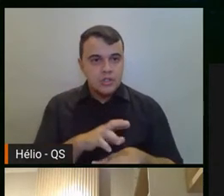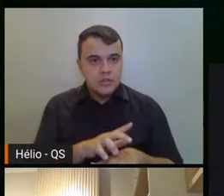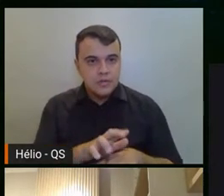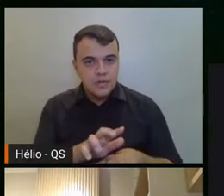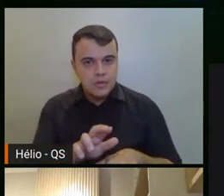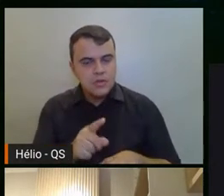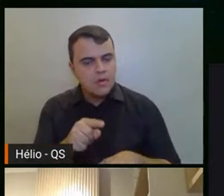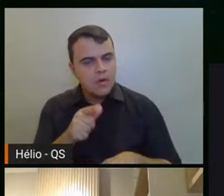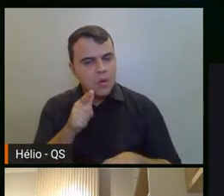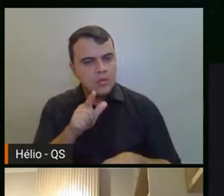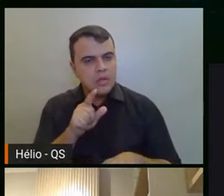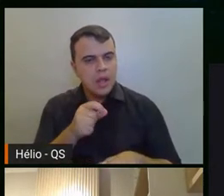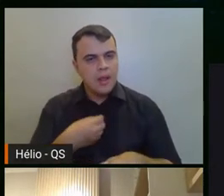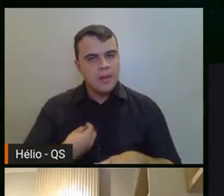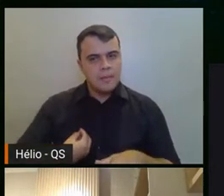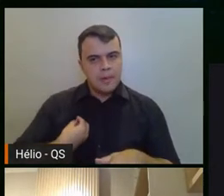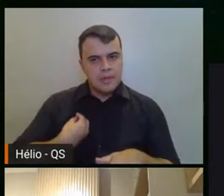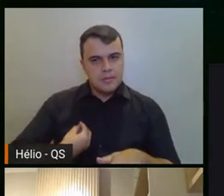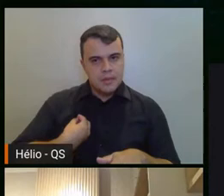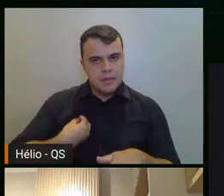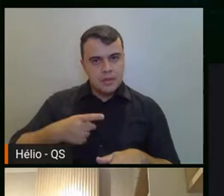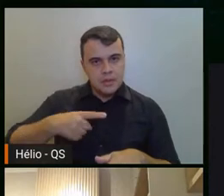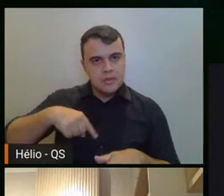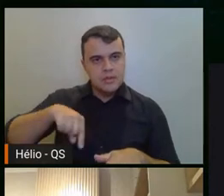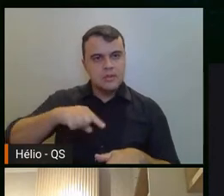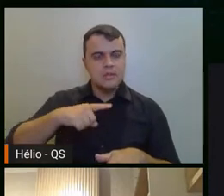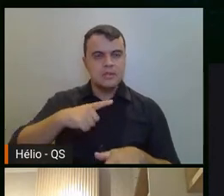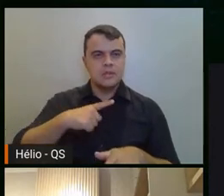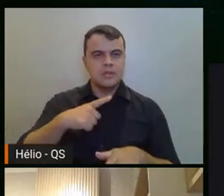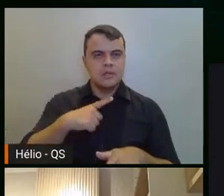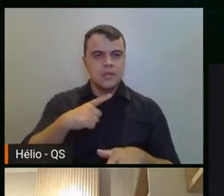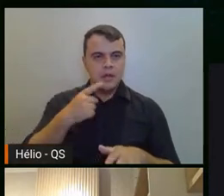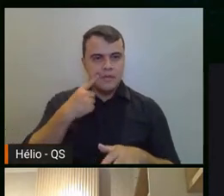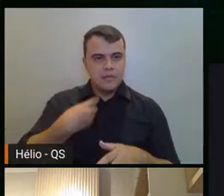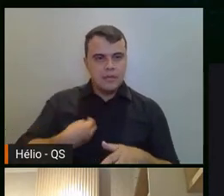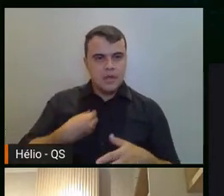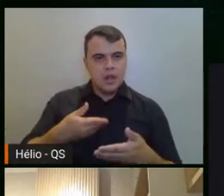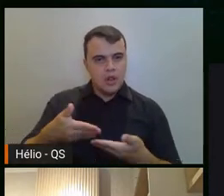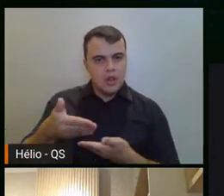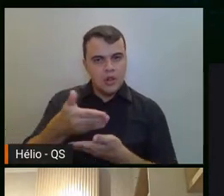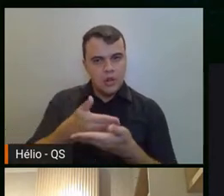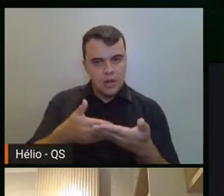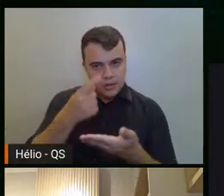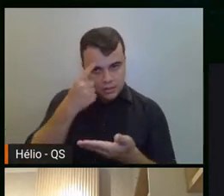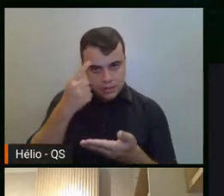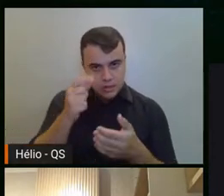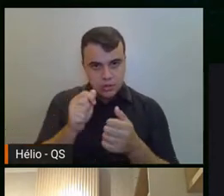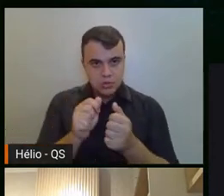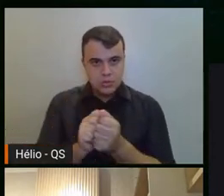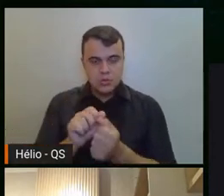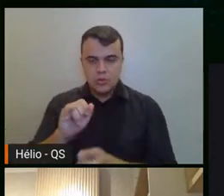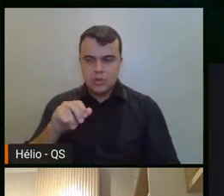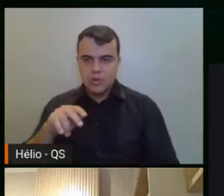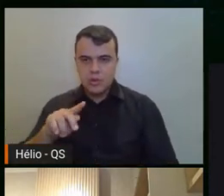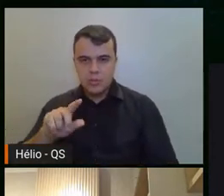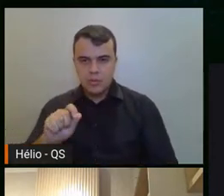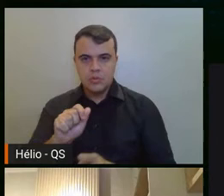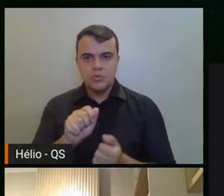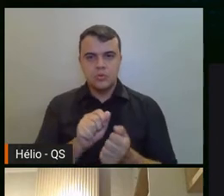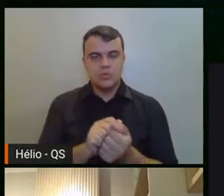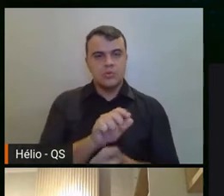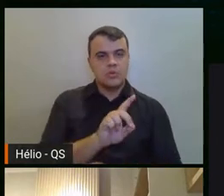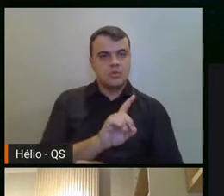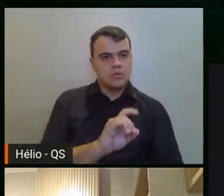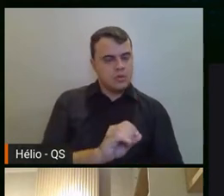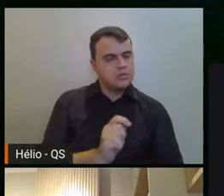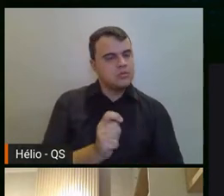mentorias para vocês poderem participar e ter essa imersão ao vivo né trocar essa ideia com a galera da impulso e com a galera da diou para